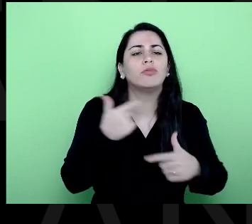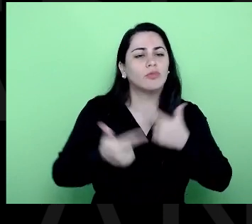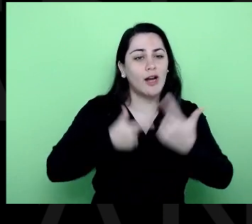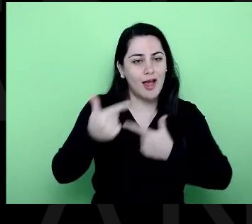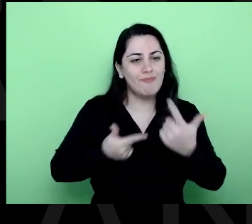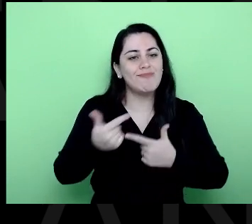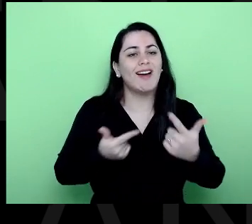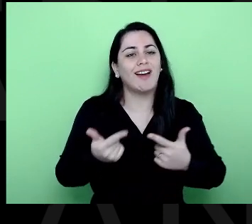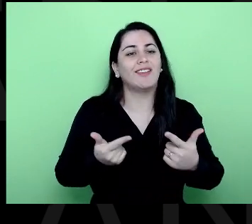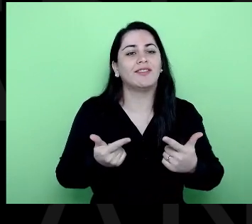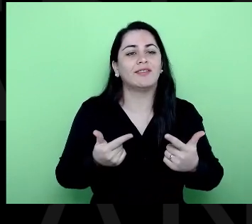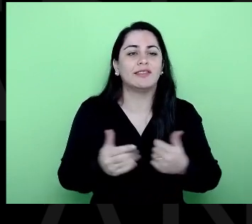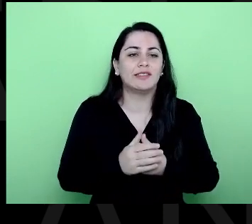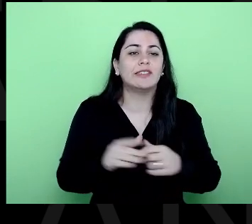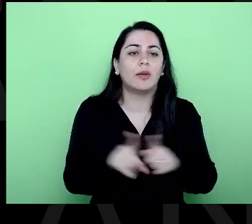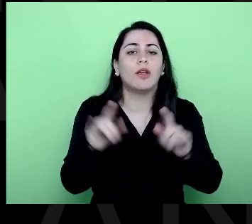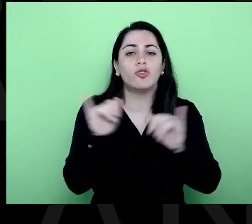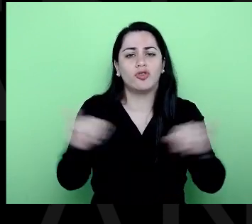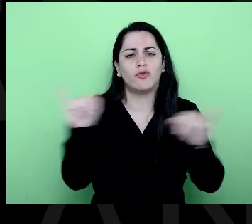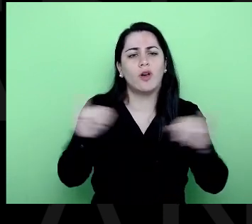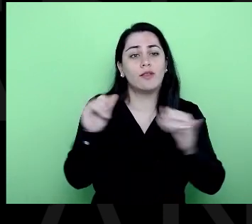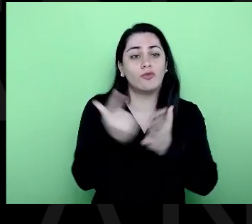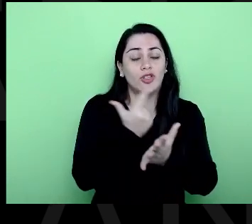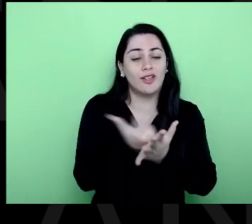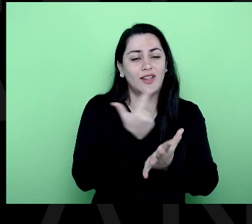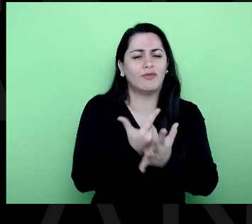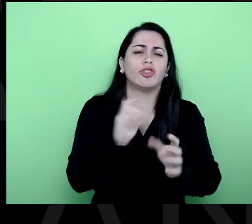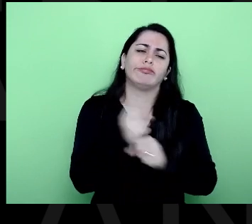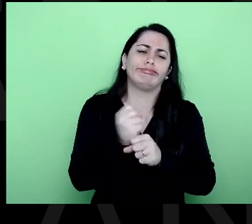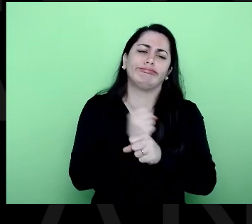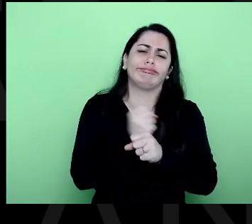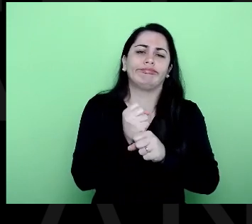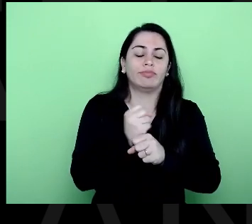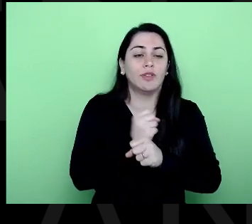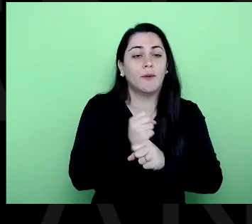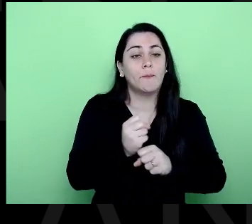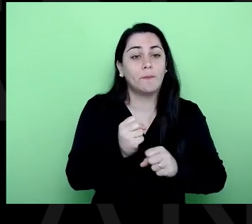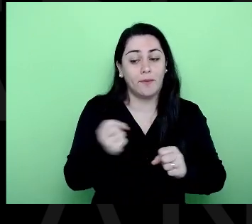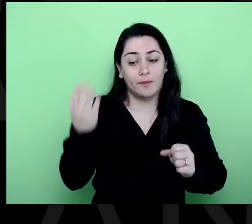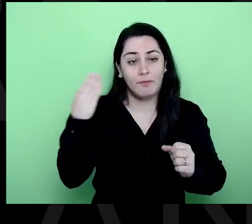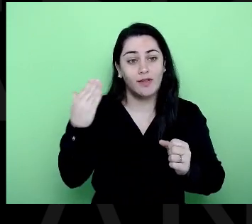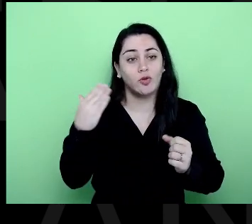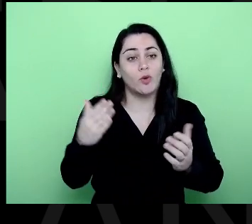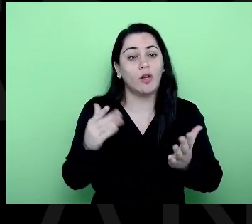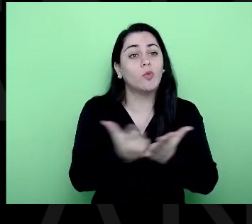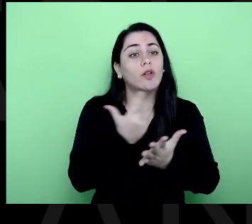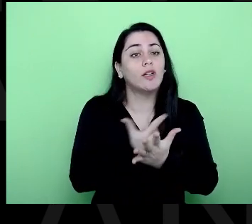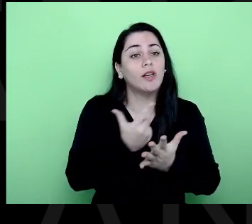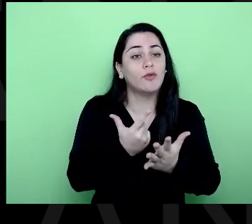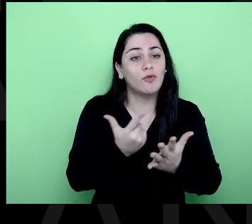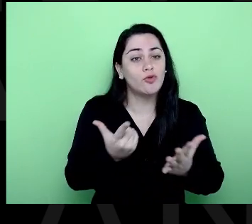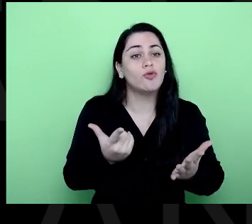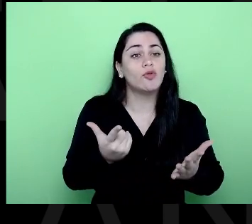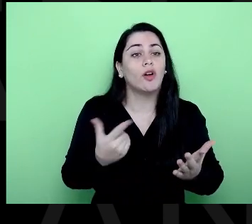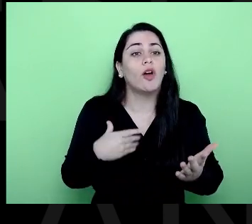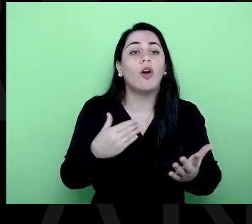bacana de divulgação de livro há décadas, eu lancei o Melhor Vestido de Silêncio, ele falou assim: é esse